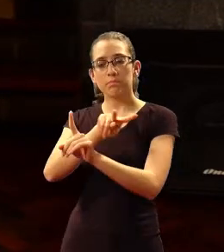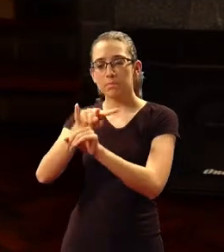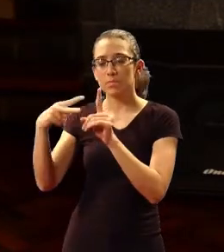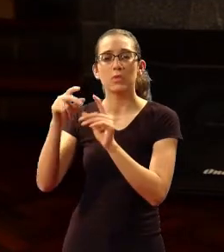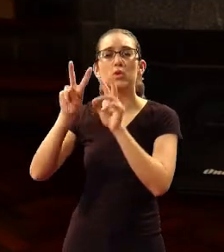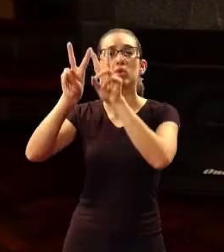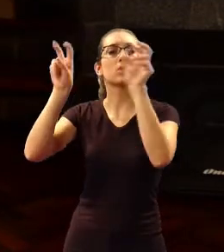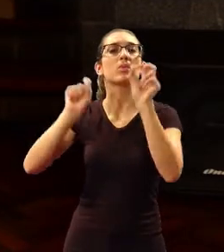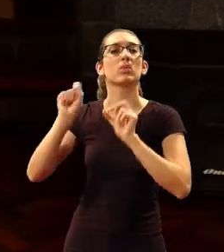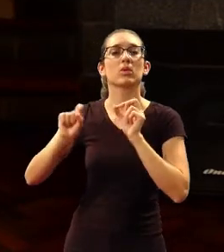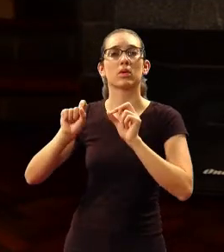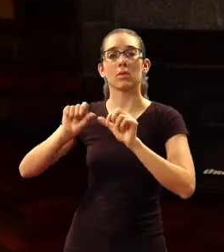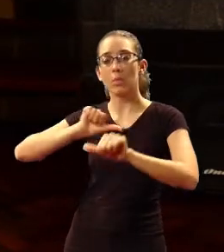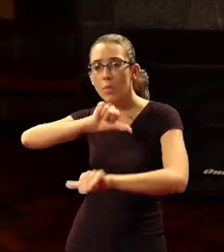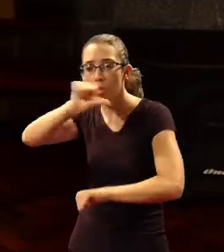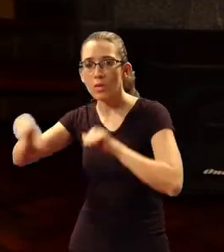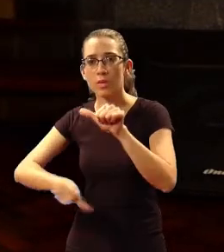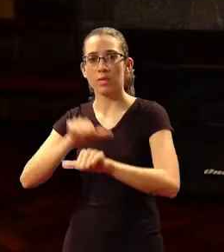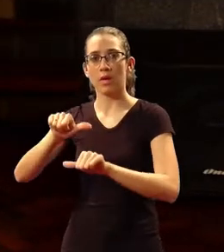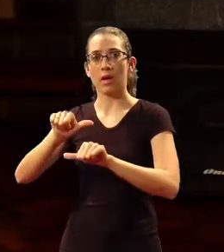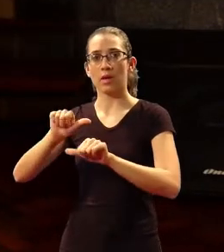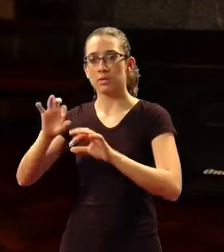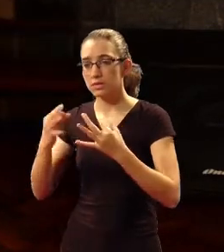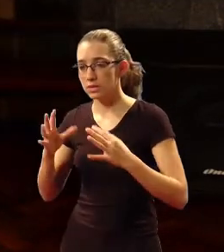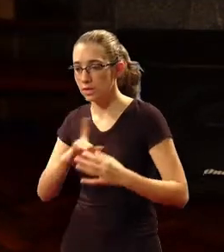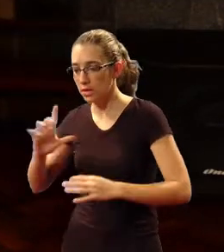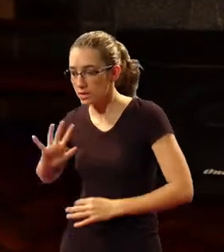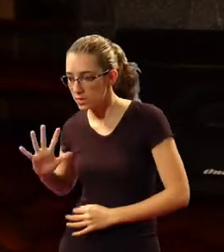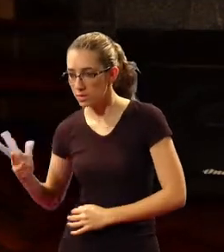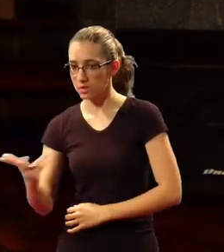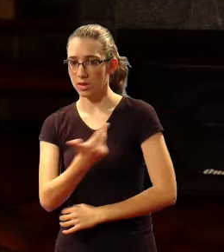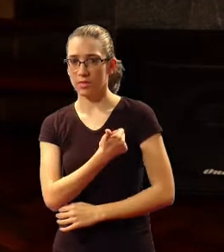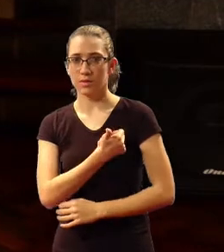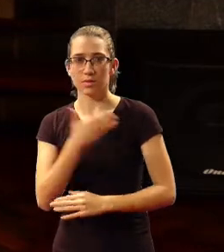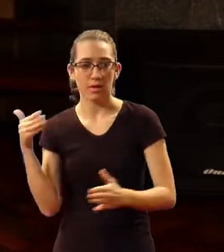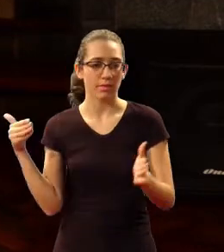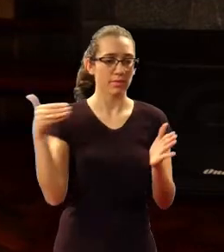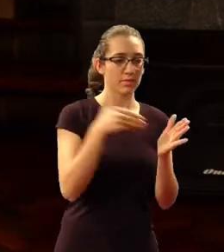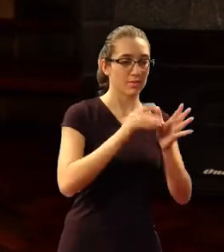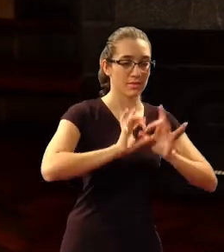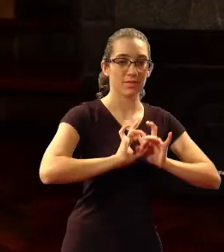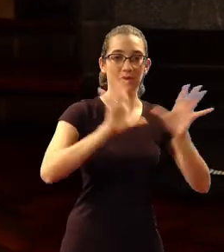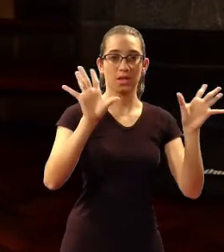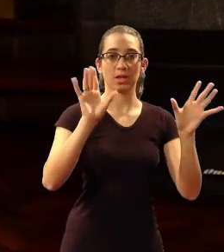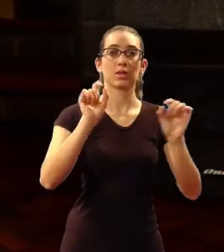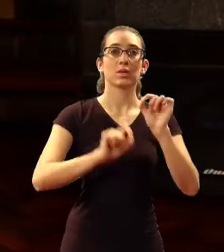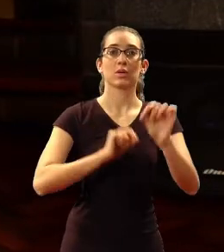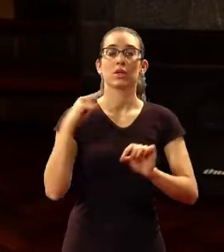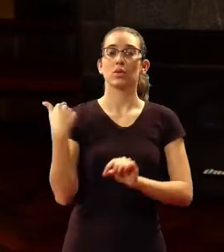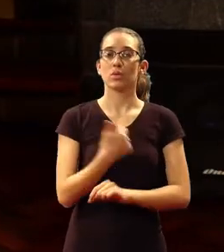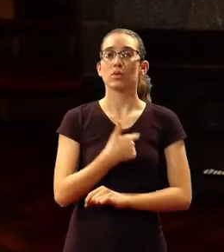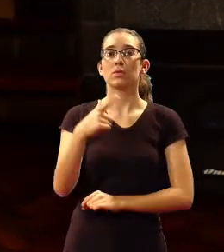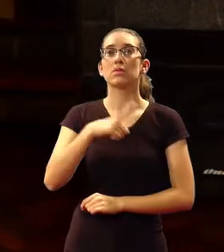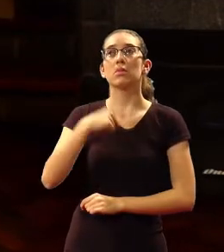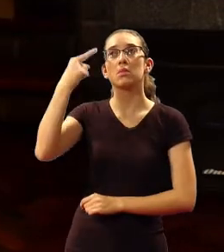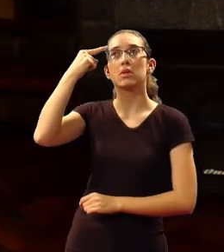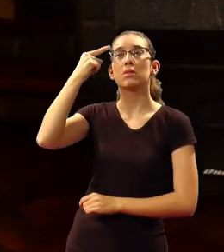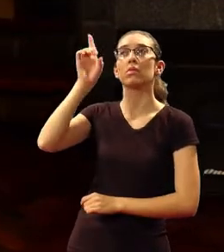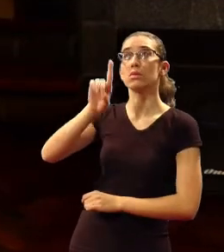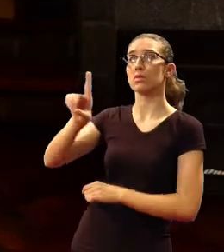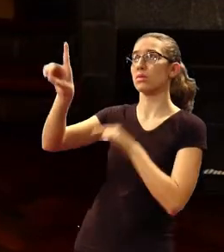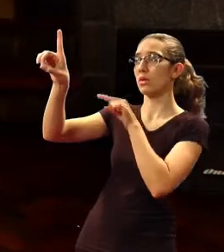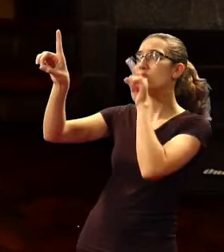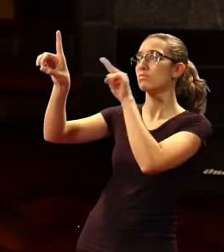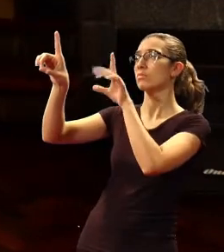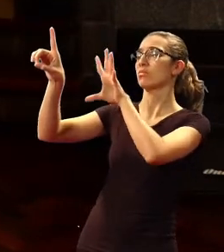da transformação, do resgate à liberdade, do conceito de que nós temos em Deus